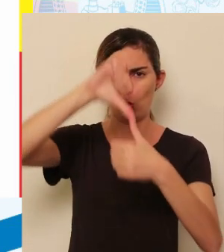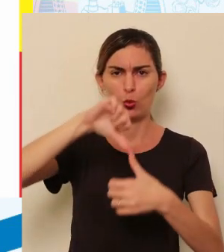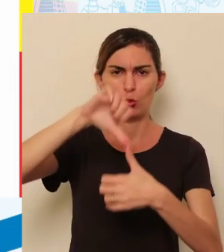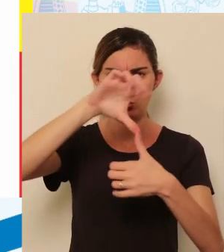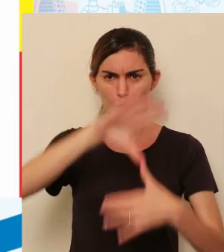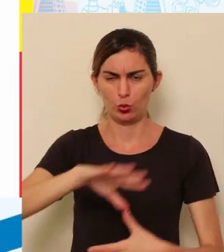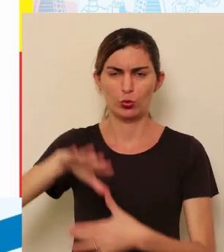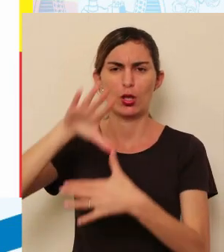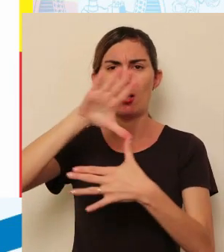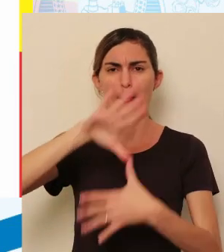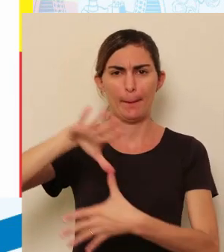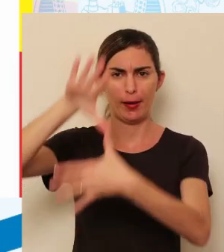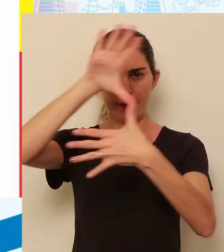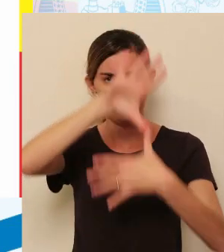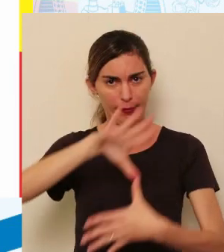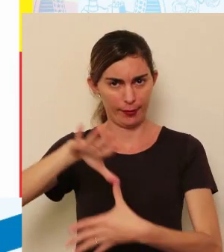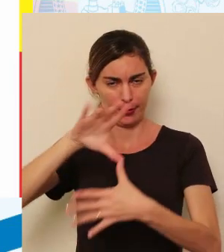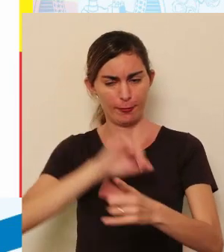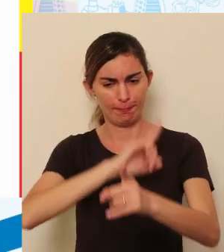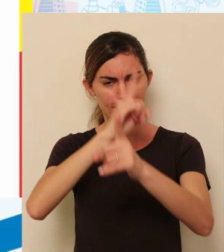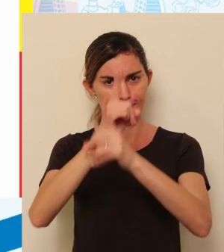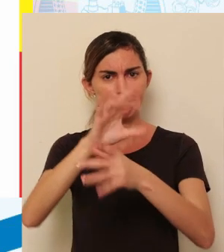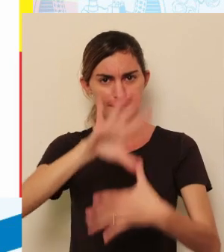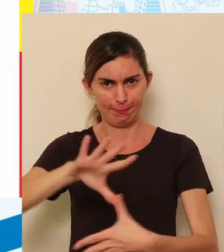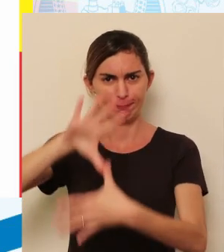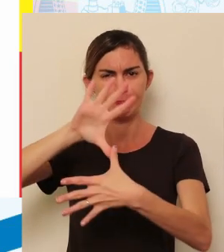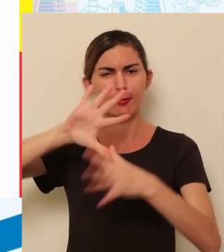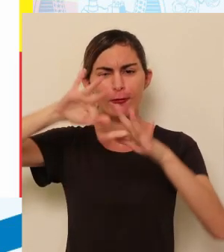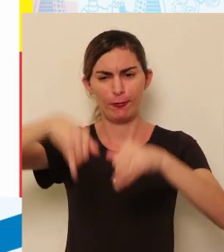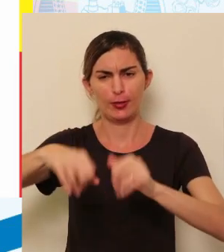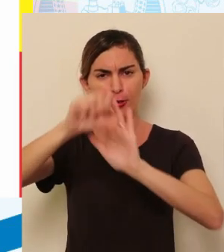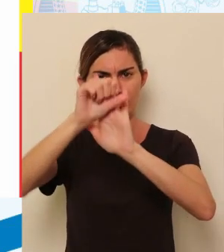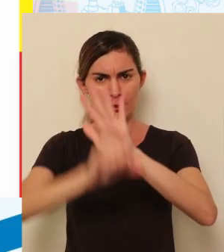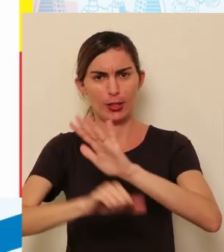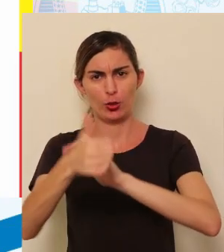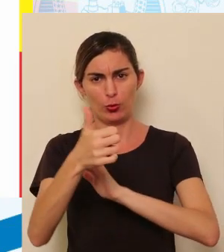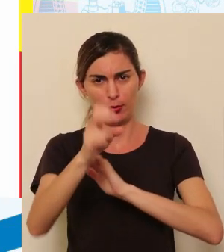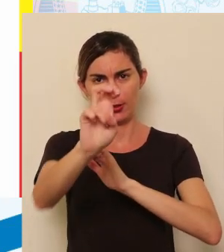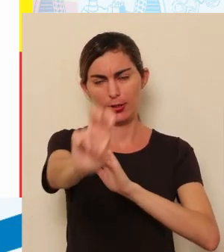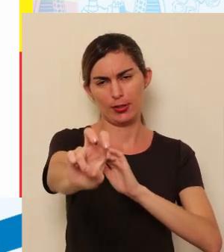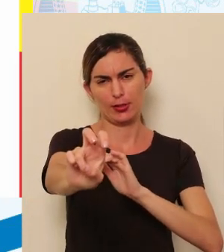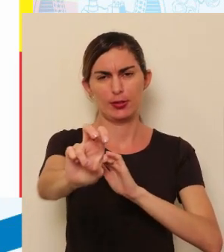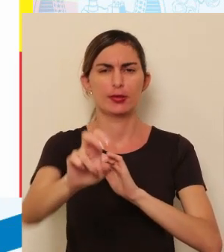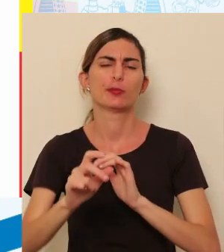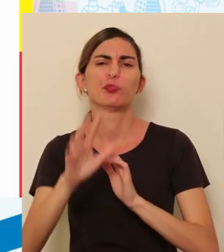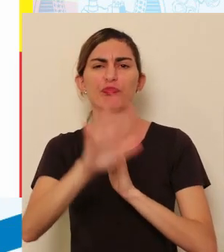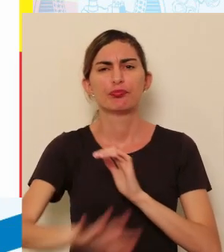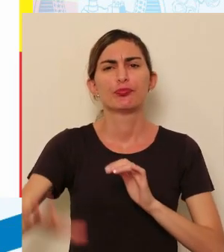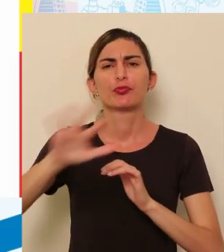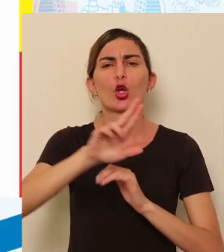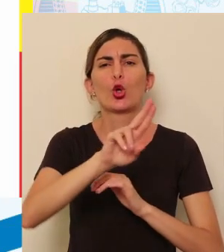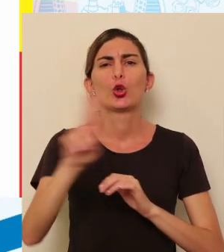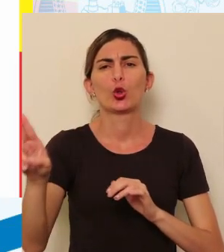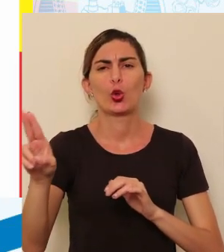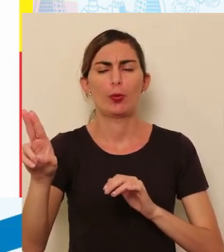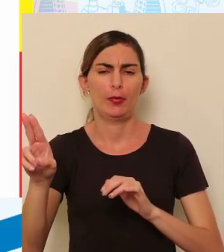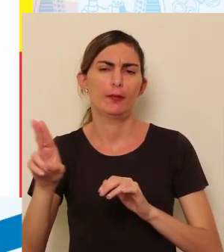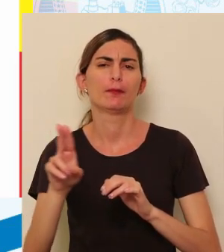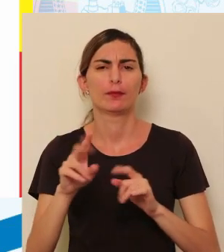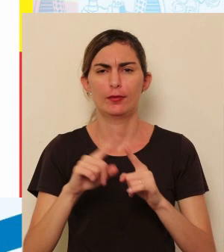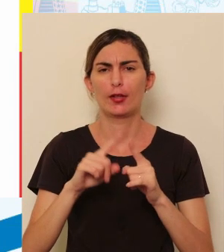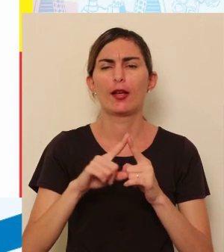pelos europeus quando da descoberta da América, ainda no final do século XV. Esse nome se dá